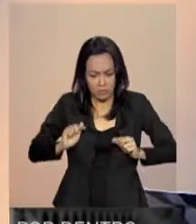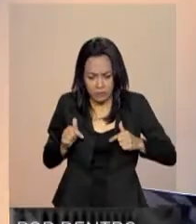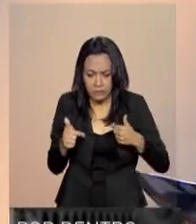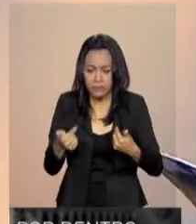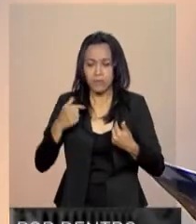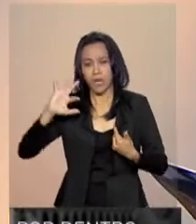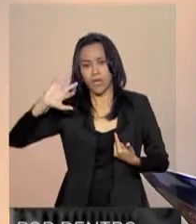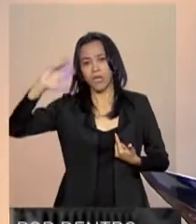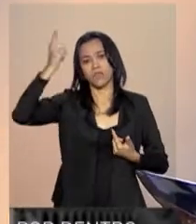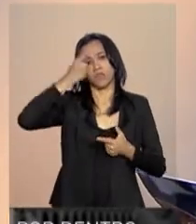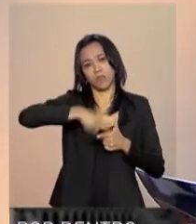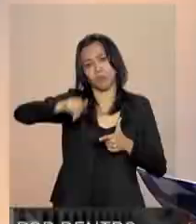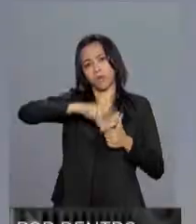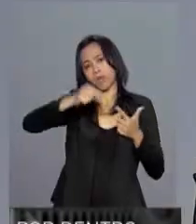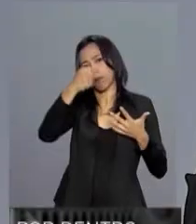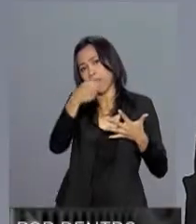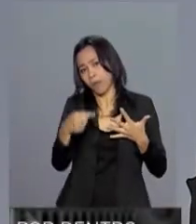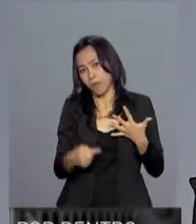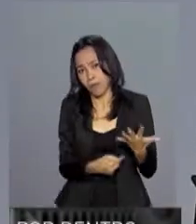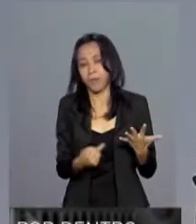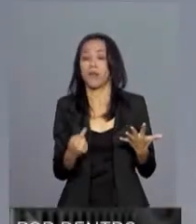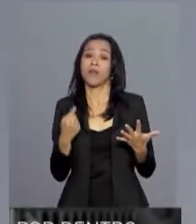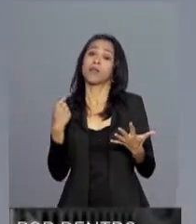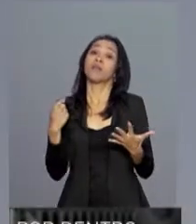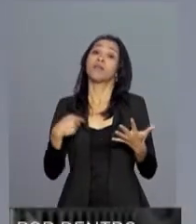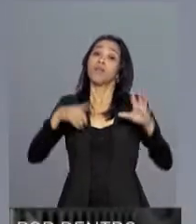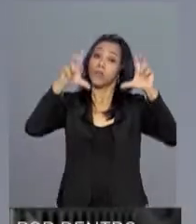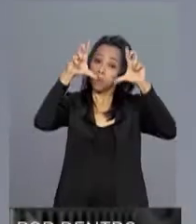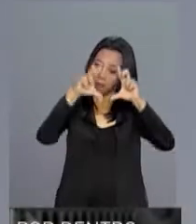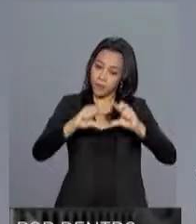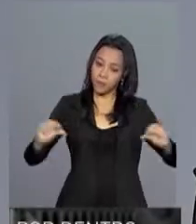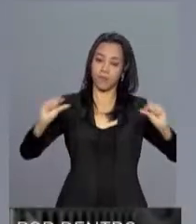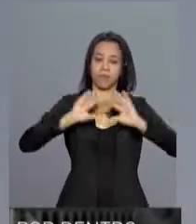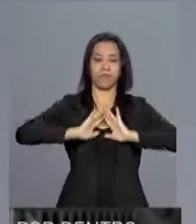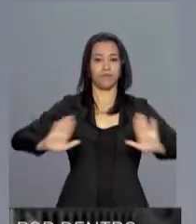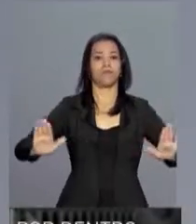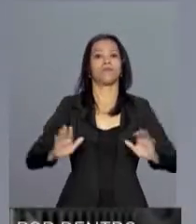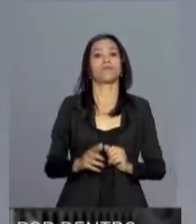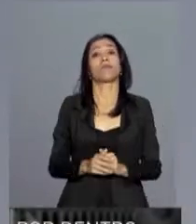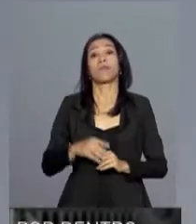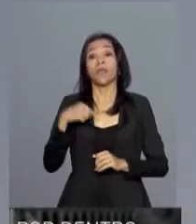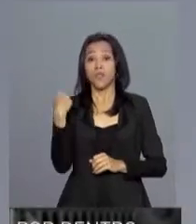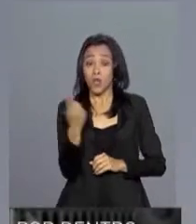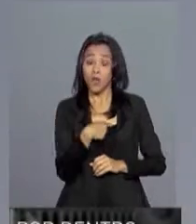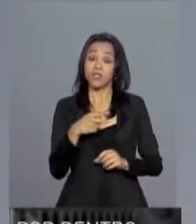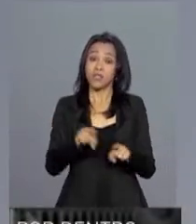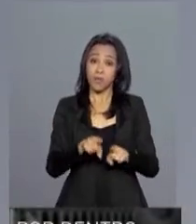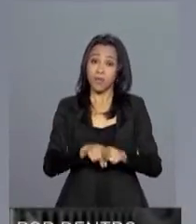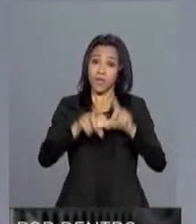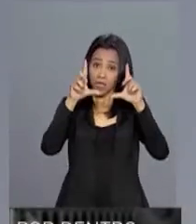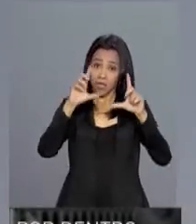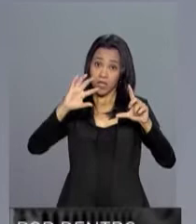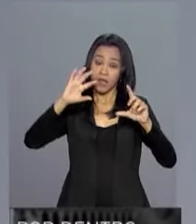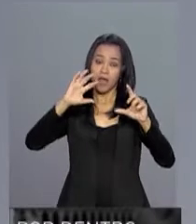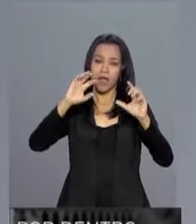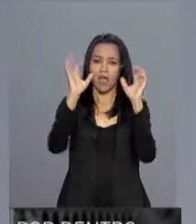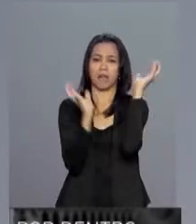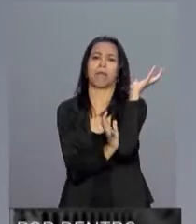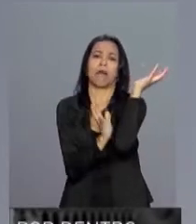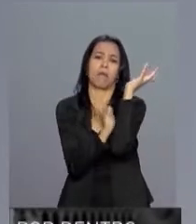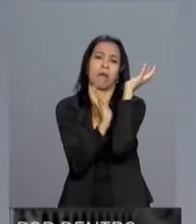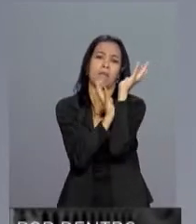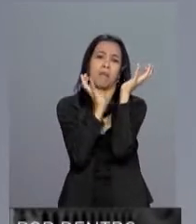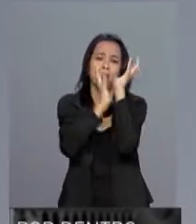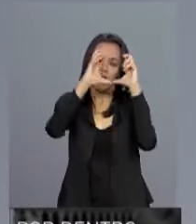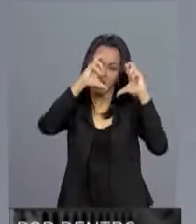superar esses obstáculos é tomamos várias medidas no sentido de desburocratizar o funcionamento da da lei